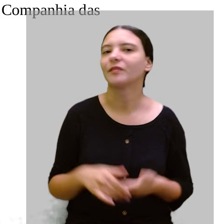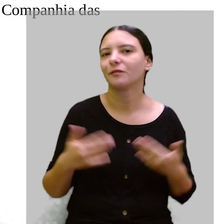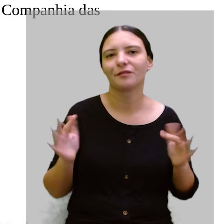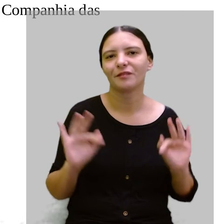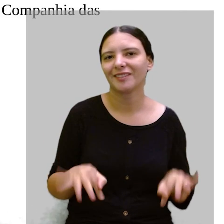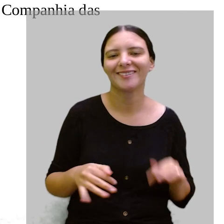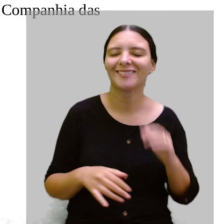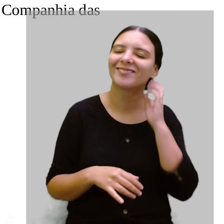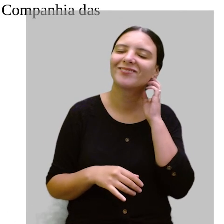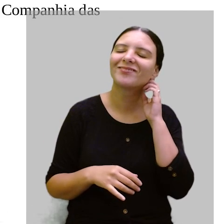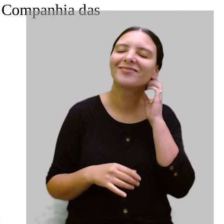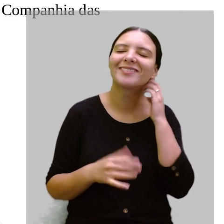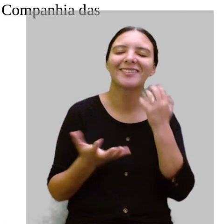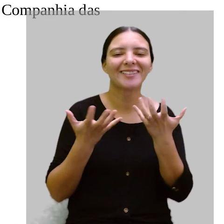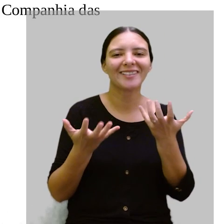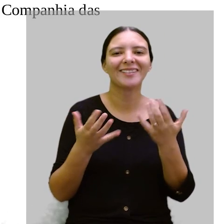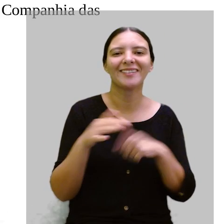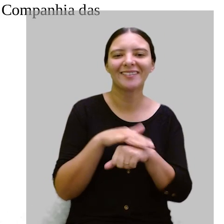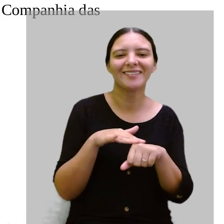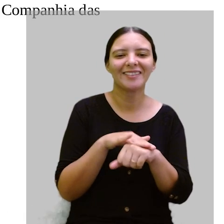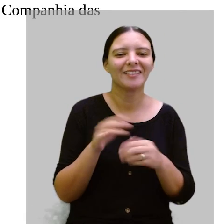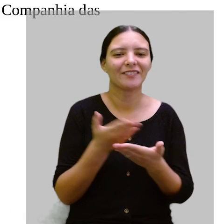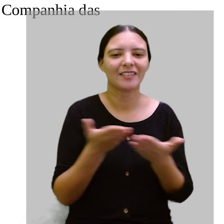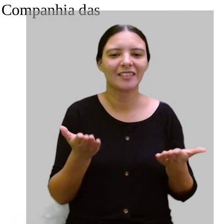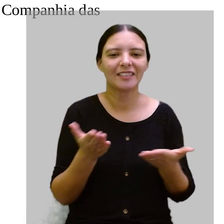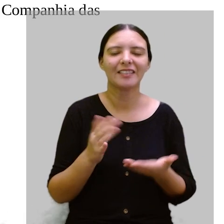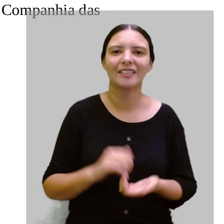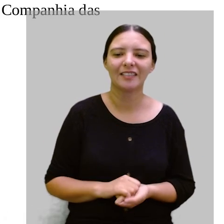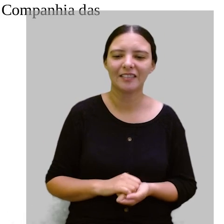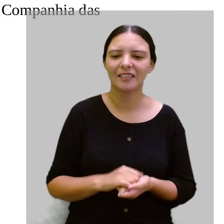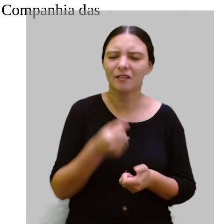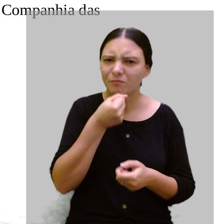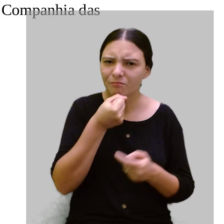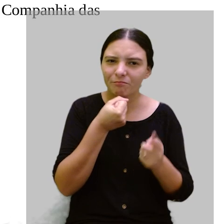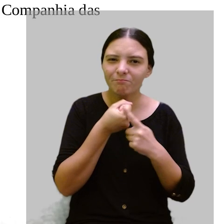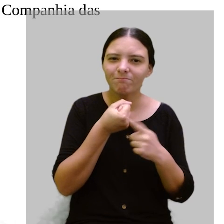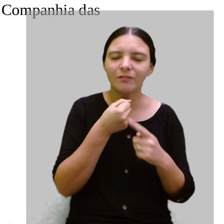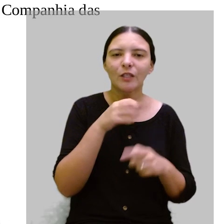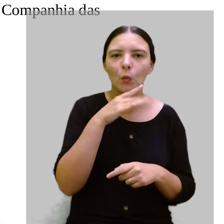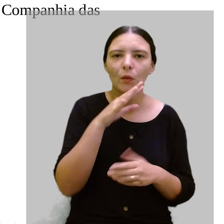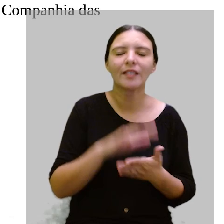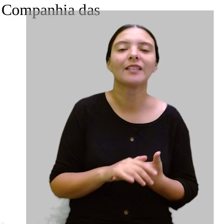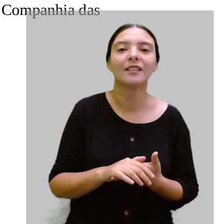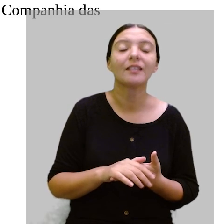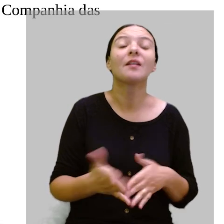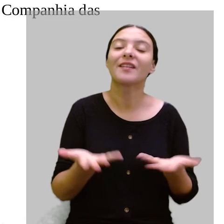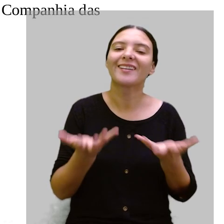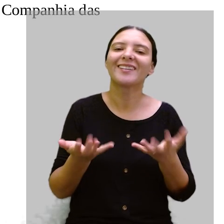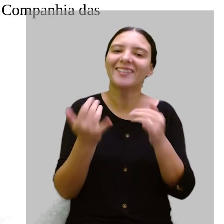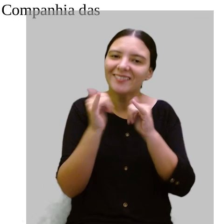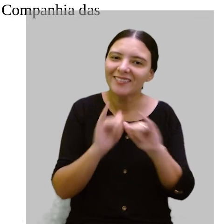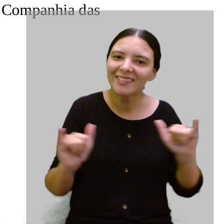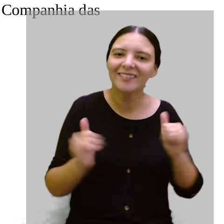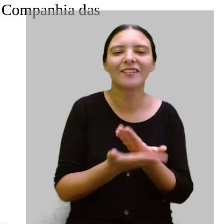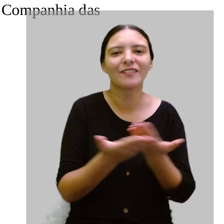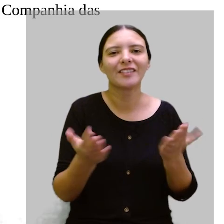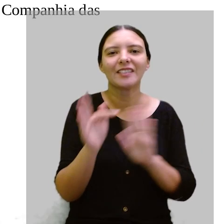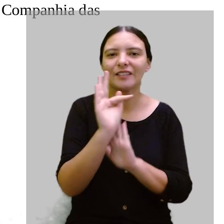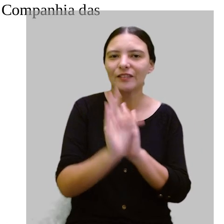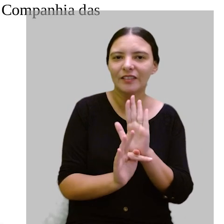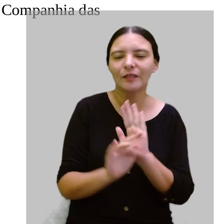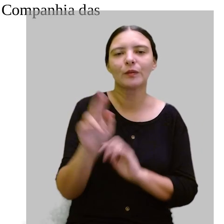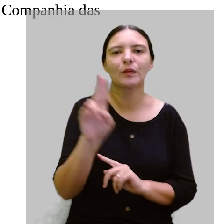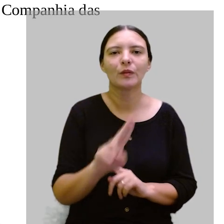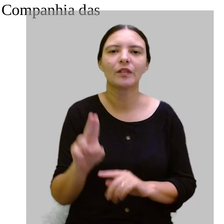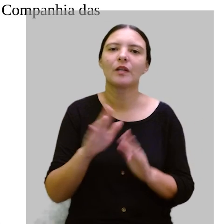Enfim, era um pouco isso que eu queria falar. Está falhando aqui? Era um pouco isso que eu queria falar com vocês, né? Os textos que eu usei,